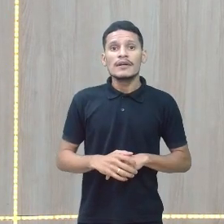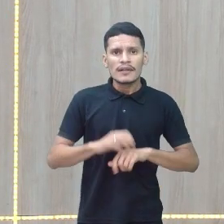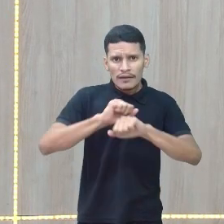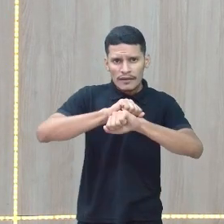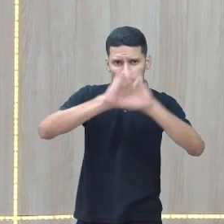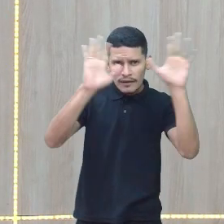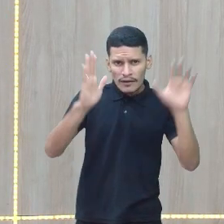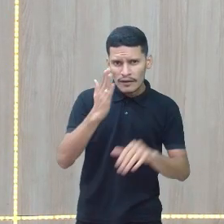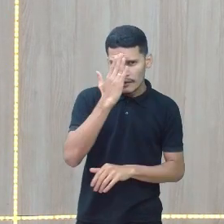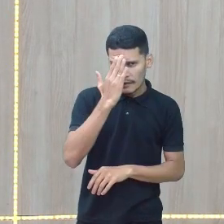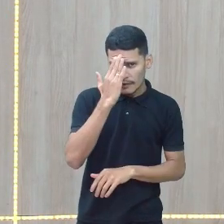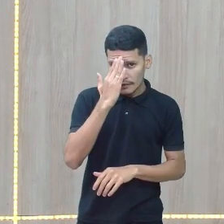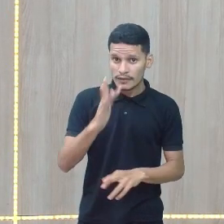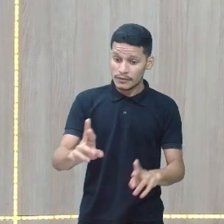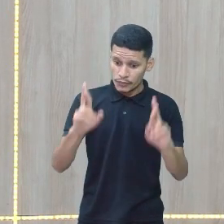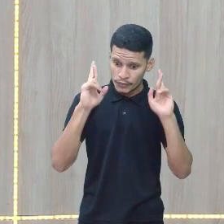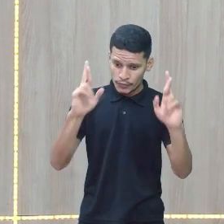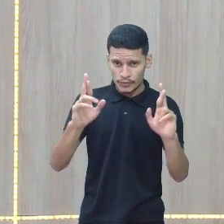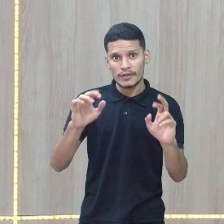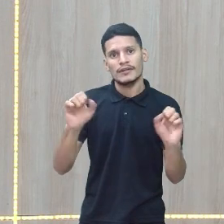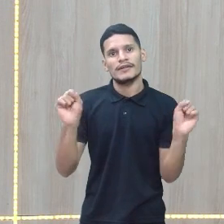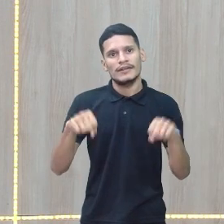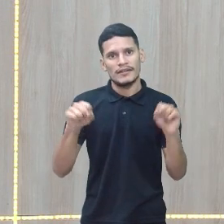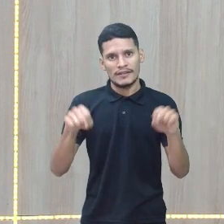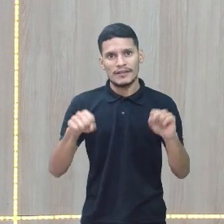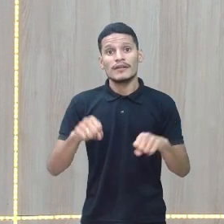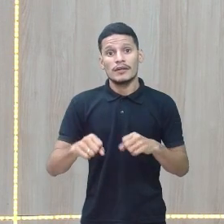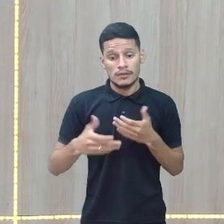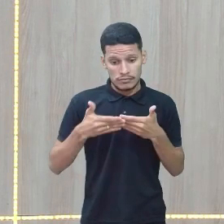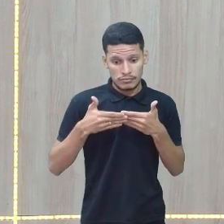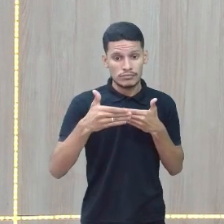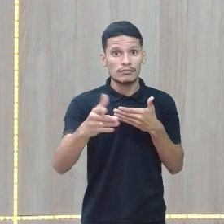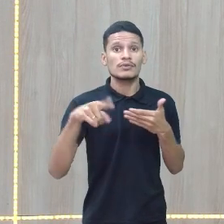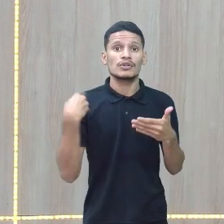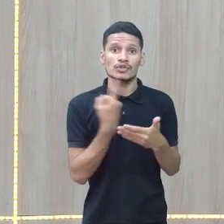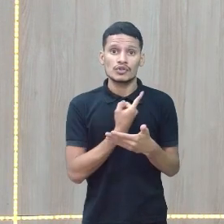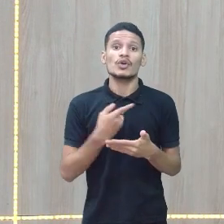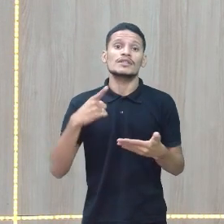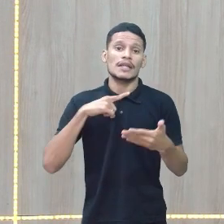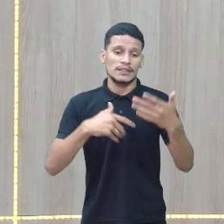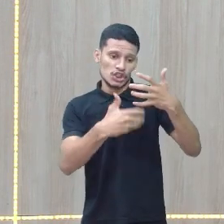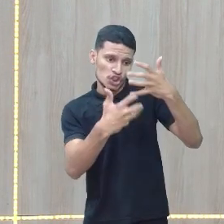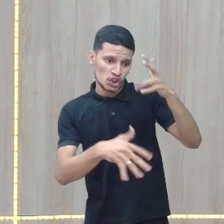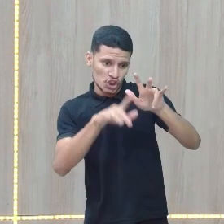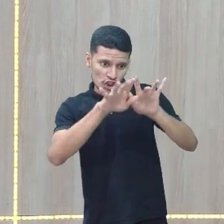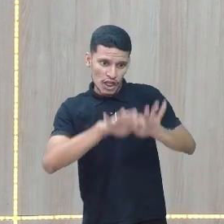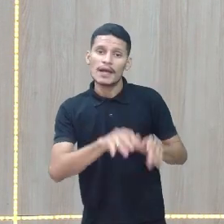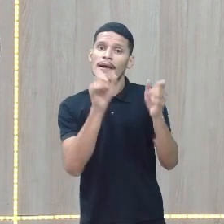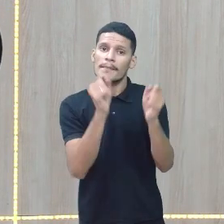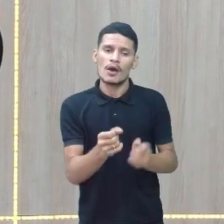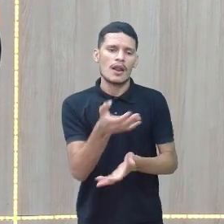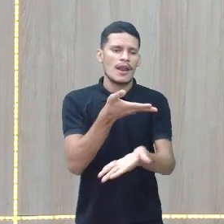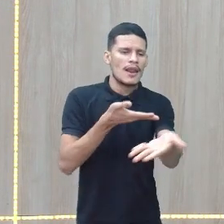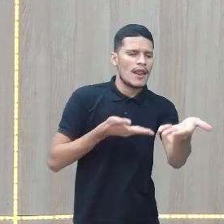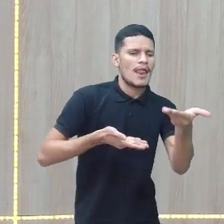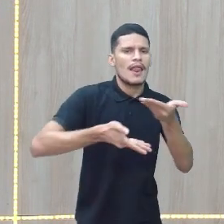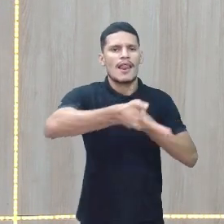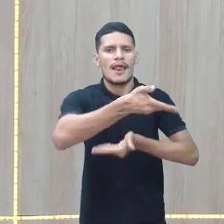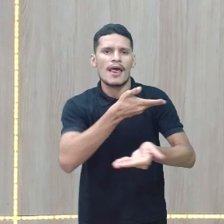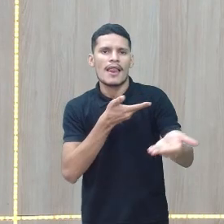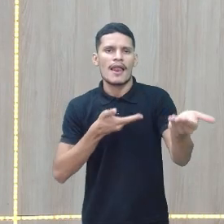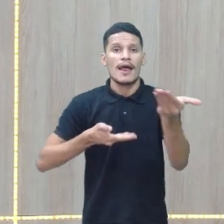para vocês? Espero que sim. Breve teremos o nosso chat e podemos interagir